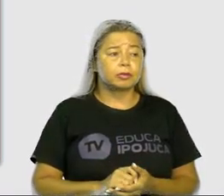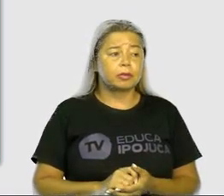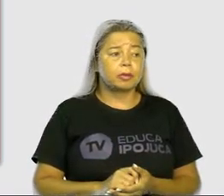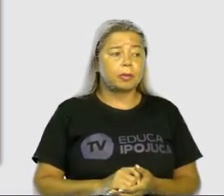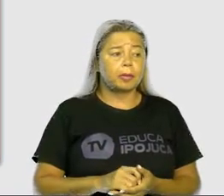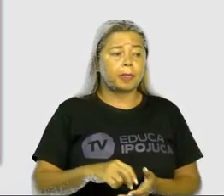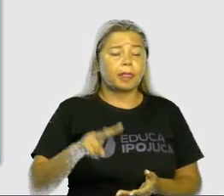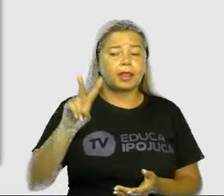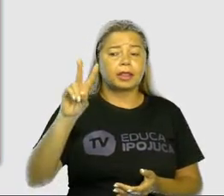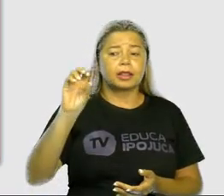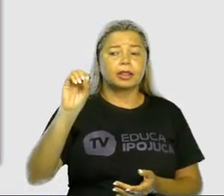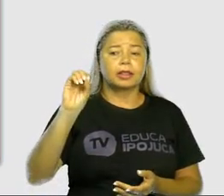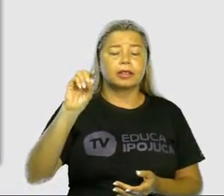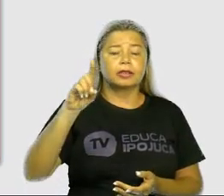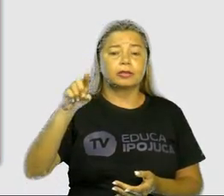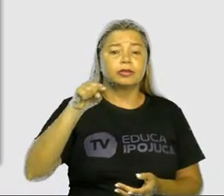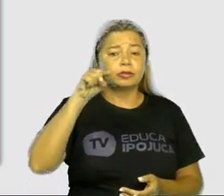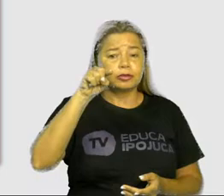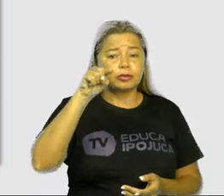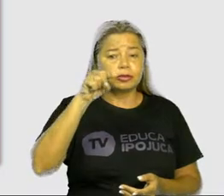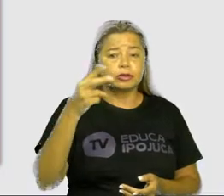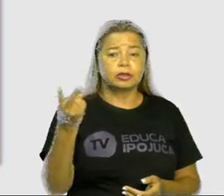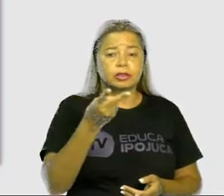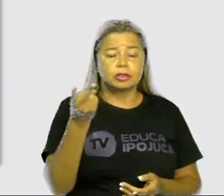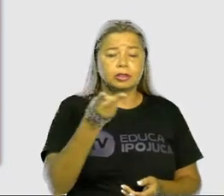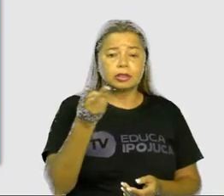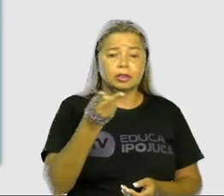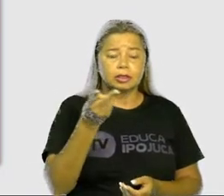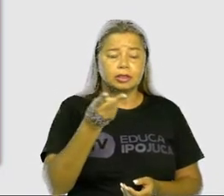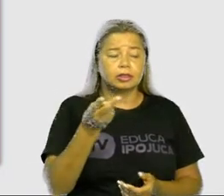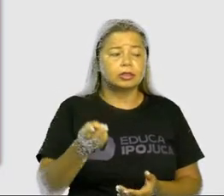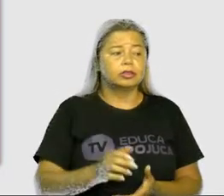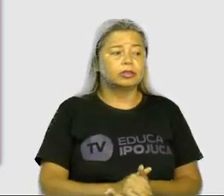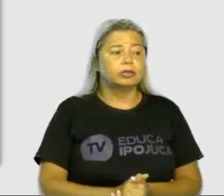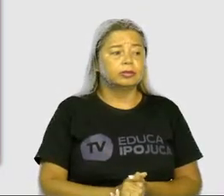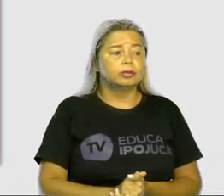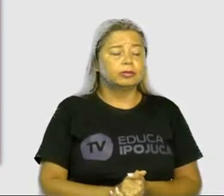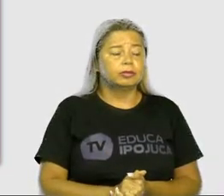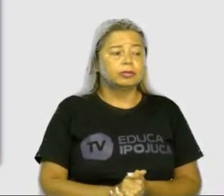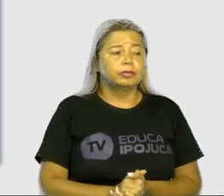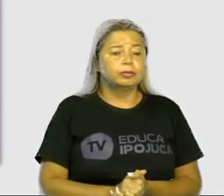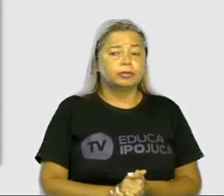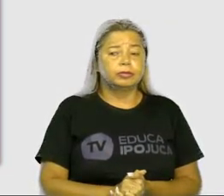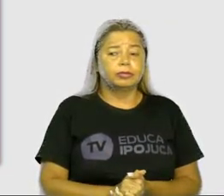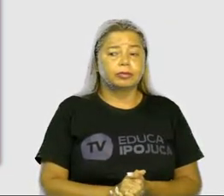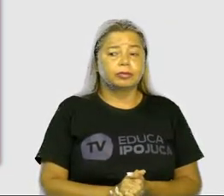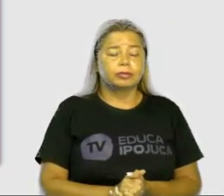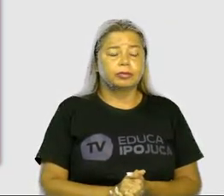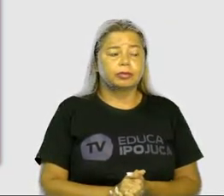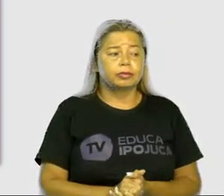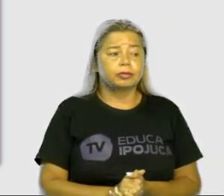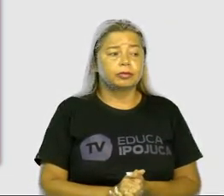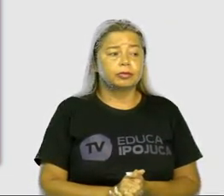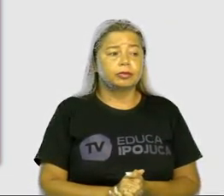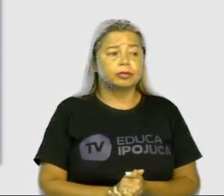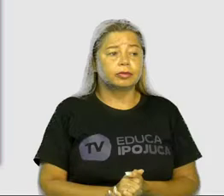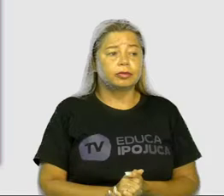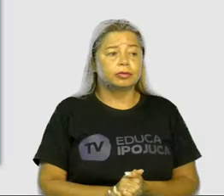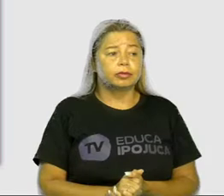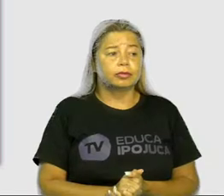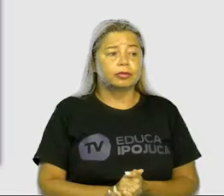o lhes e o a vocês. Lembrando que também não é vós, é vós, ok? Nós temos aqui o them, que vai ser